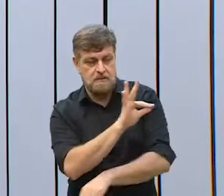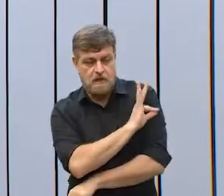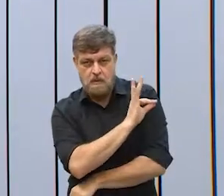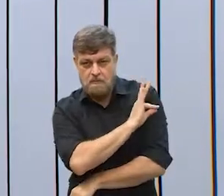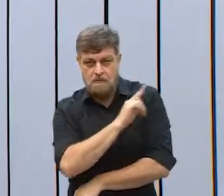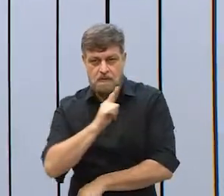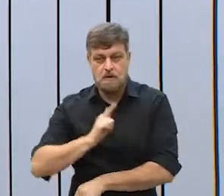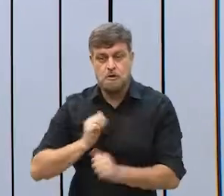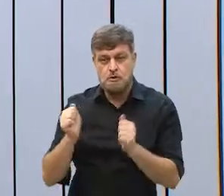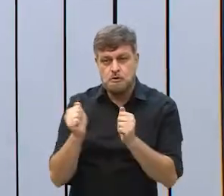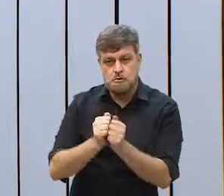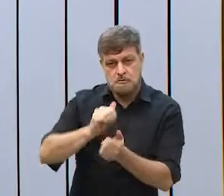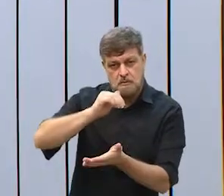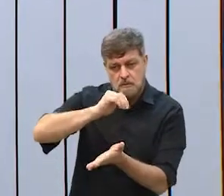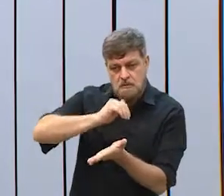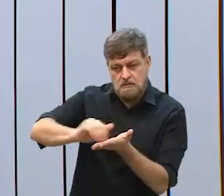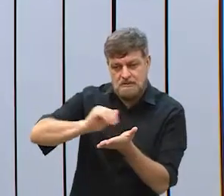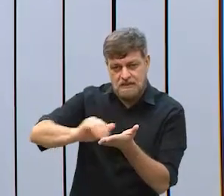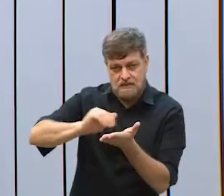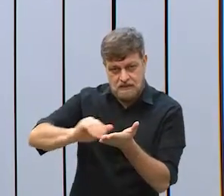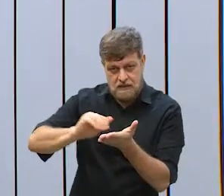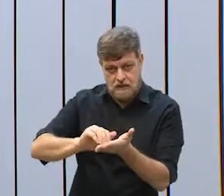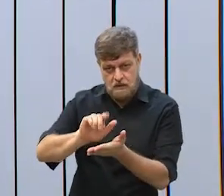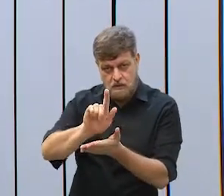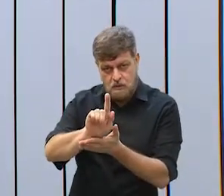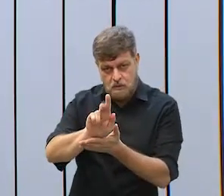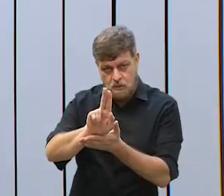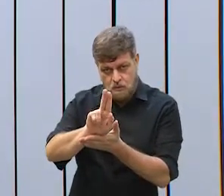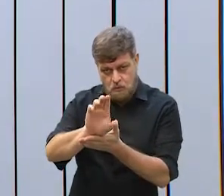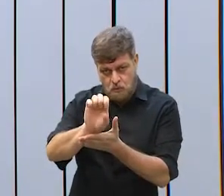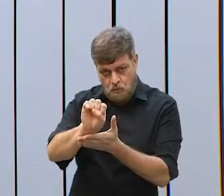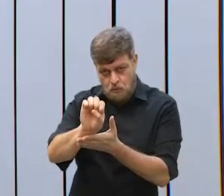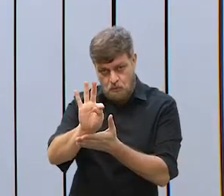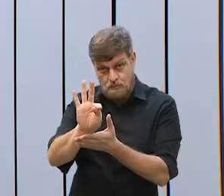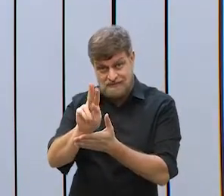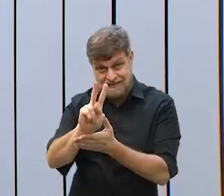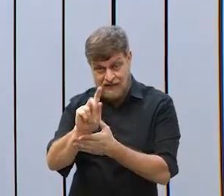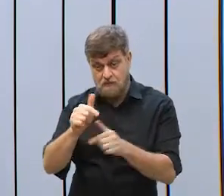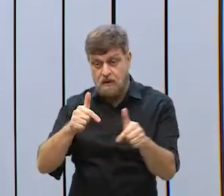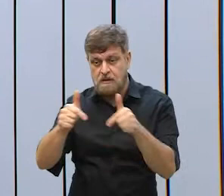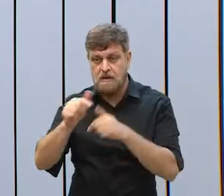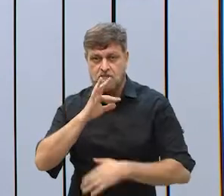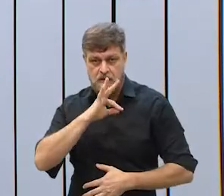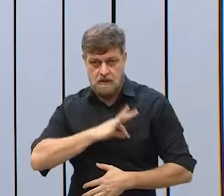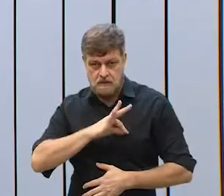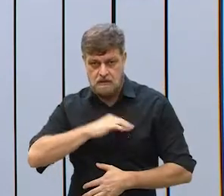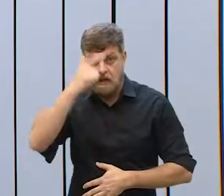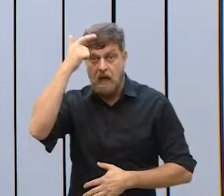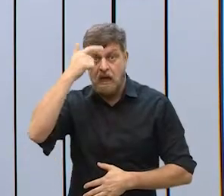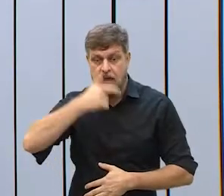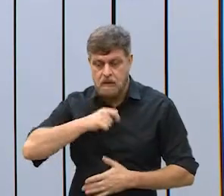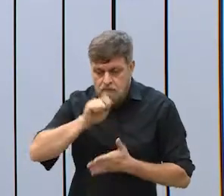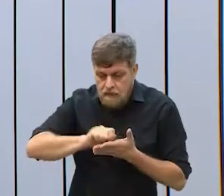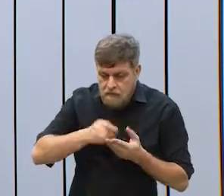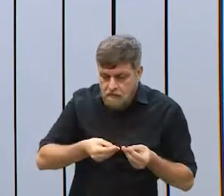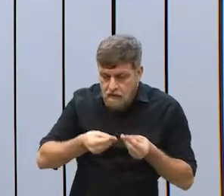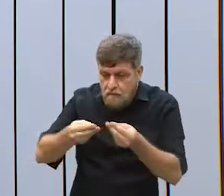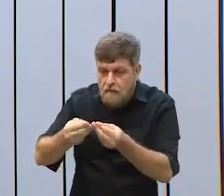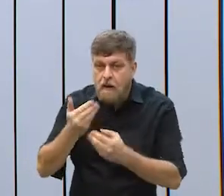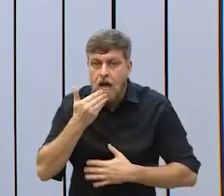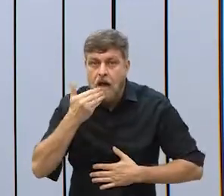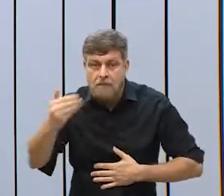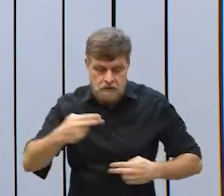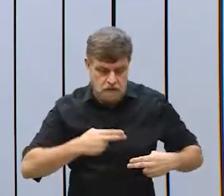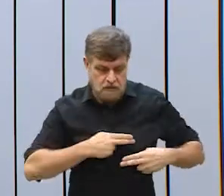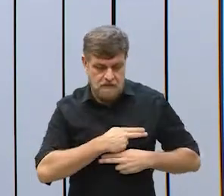tentar junto ao secretário Gustavo Tella, de Trabalho e Renda, já fiz uma indicação para ele tentar esse laço